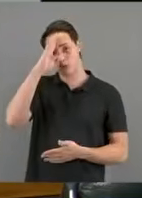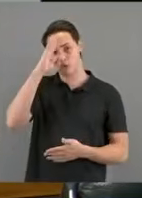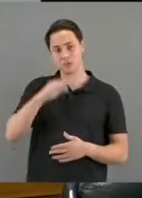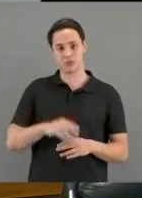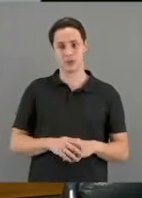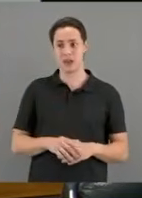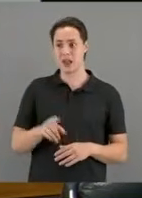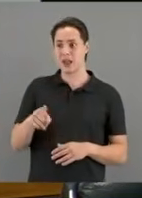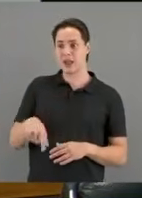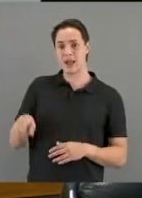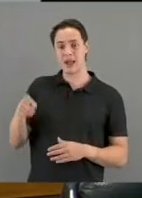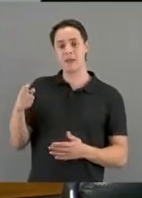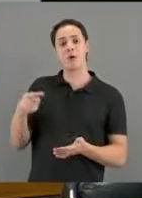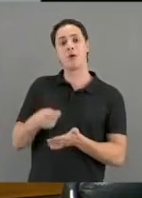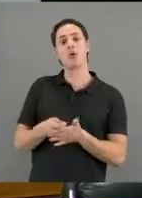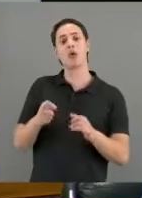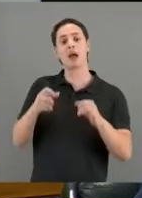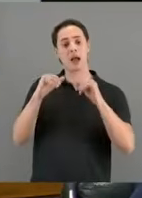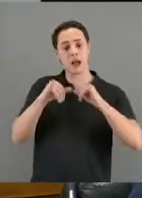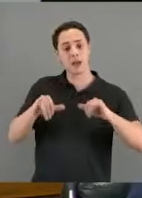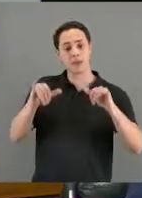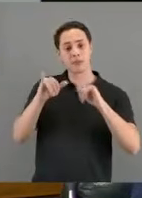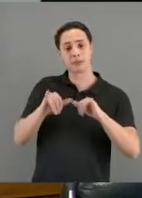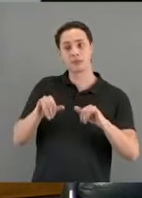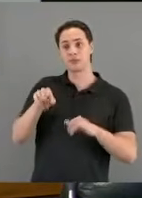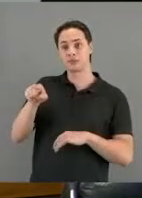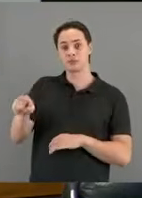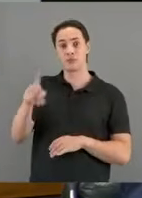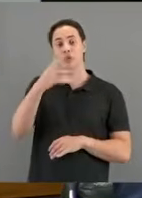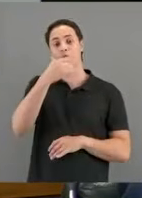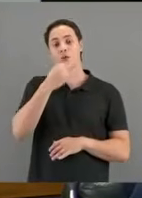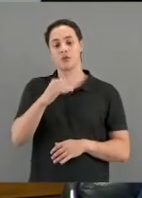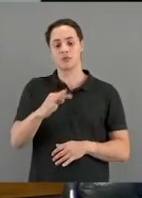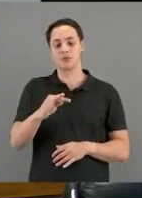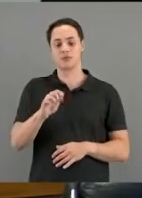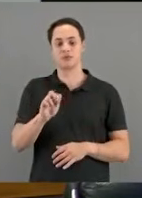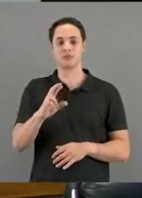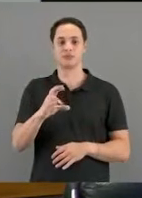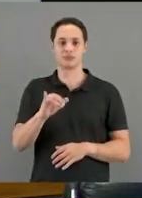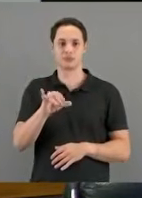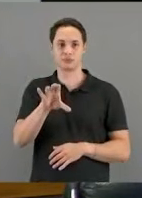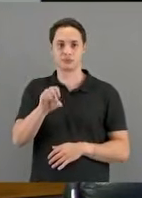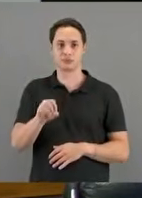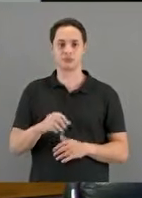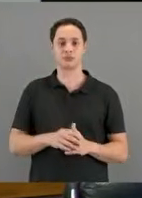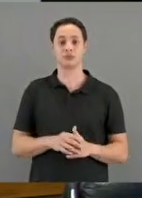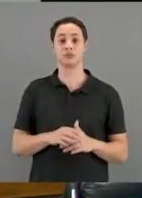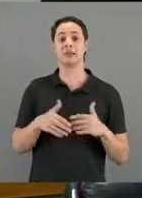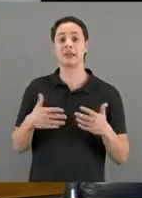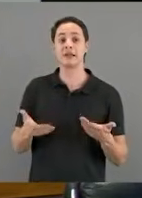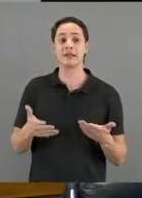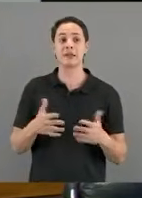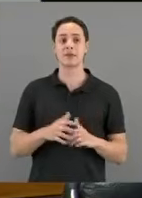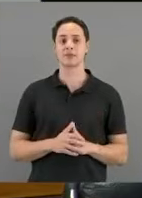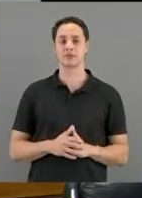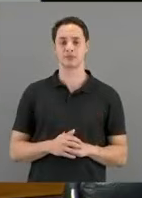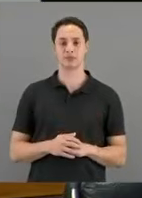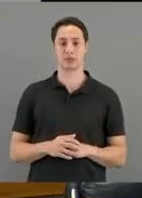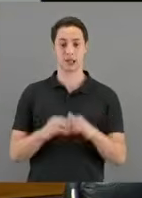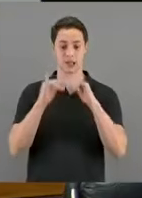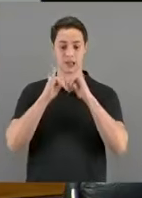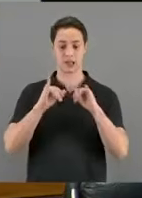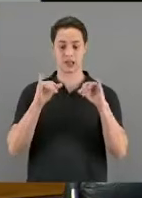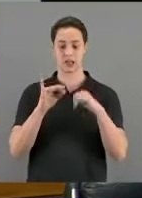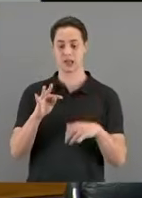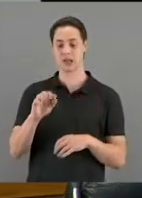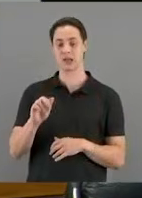ele pagou? A campanha do Bolsonaro, a campanha do Tarcísio. E aí, a campanha do Tarcísio foi paga